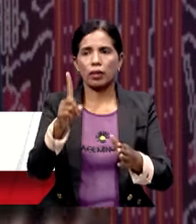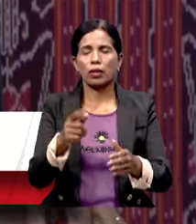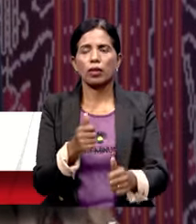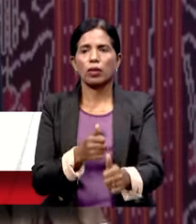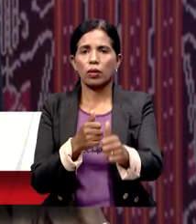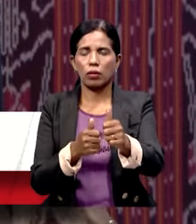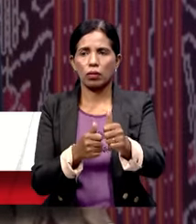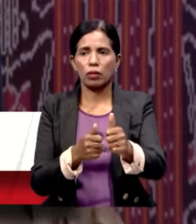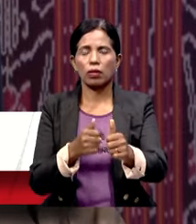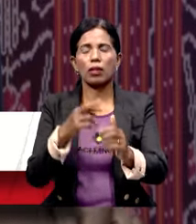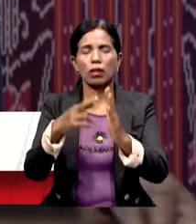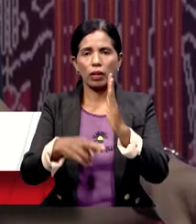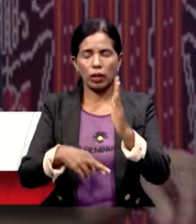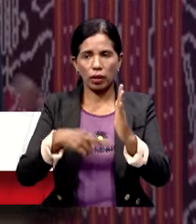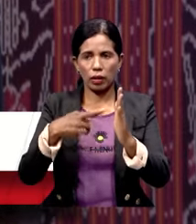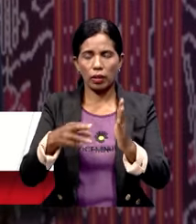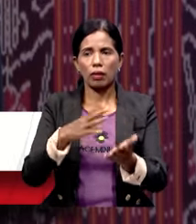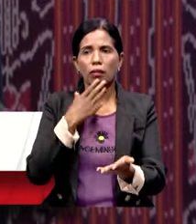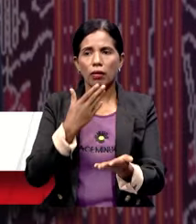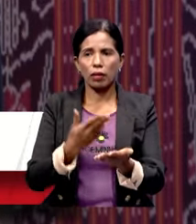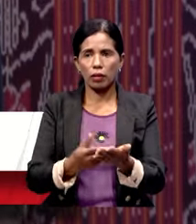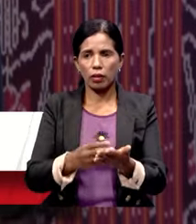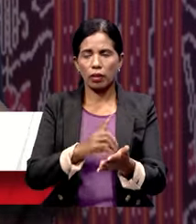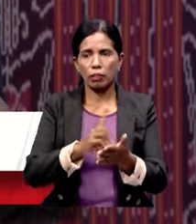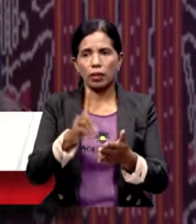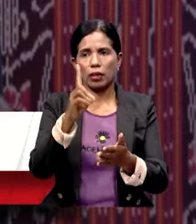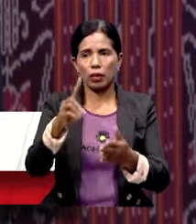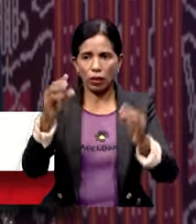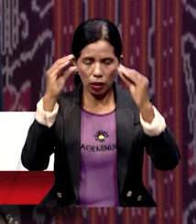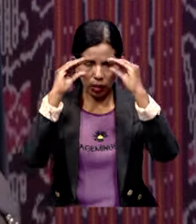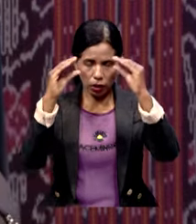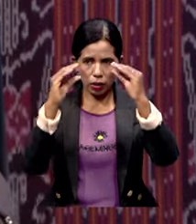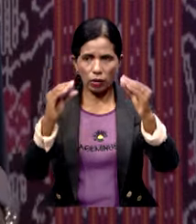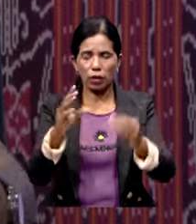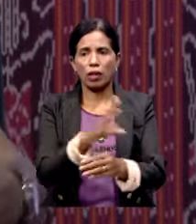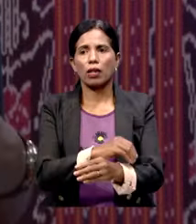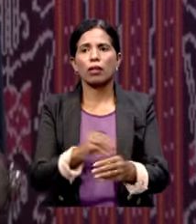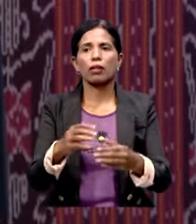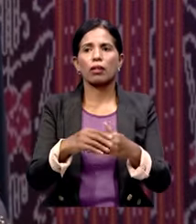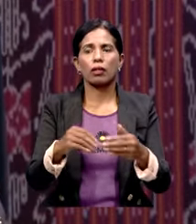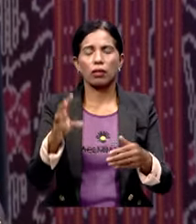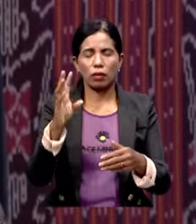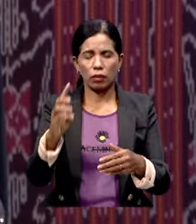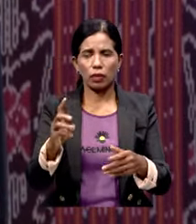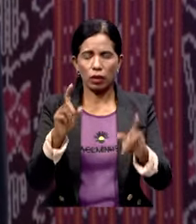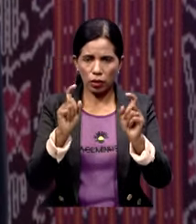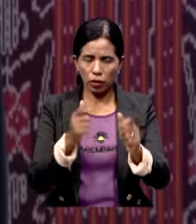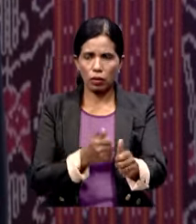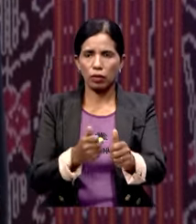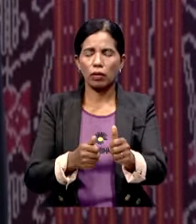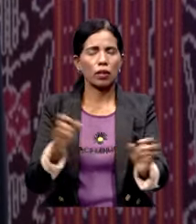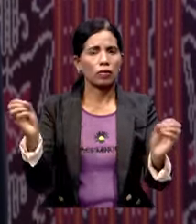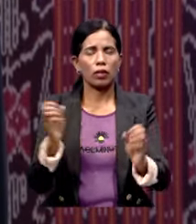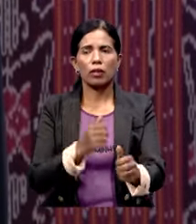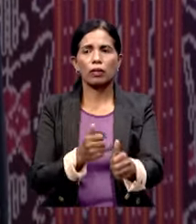irnia regime carreira docente até te kata e a semana ida nia tem que hanori horas x e nia tem que cumpri. Se nia la